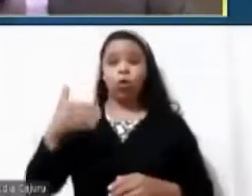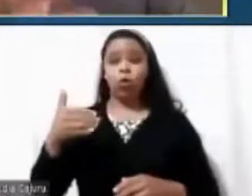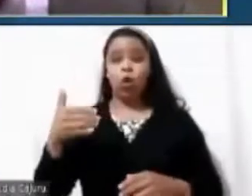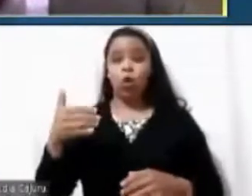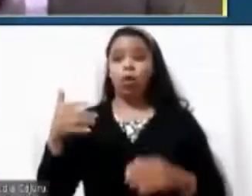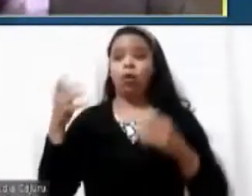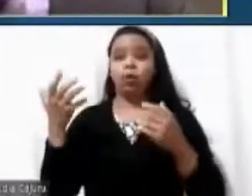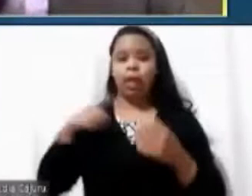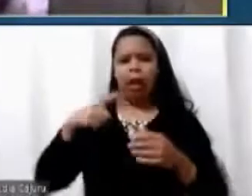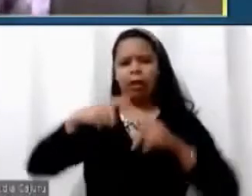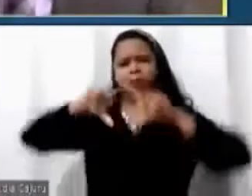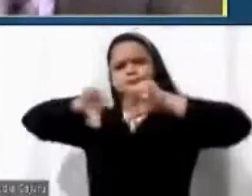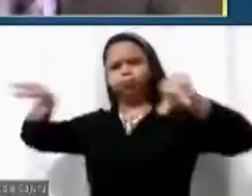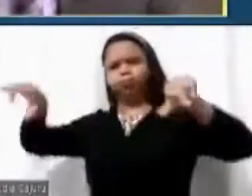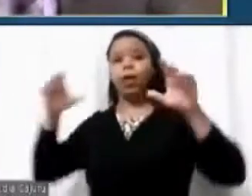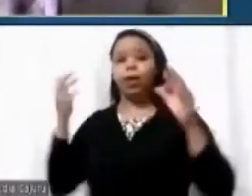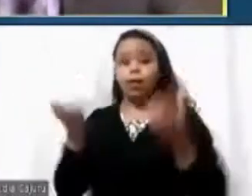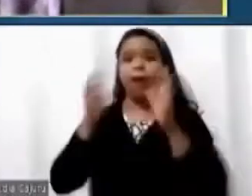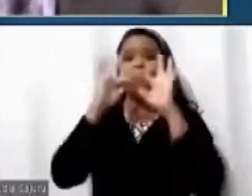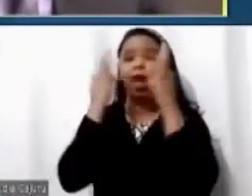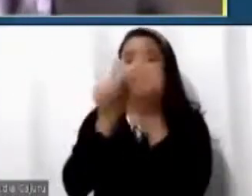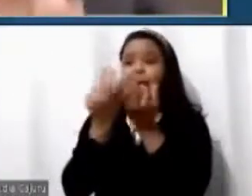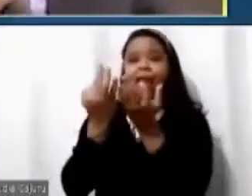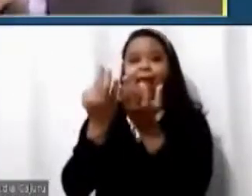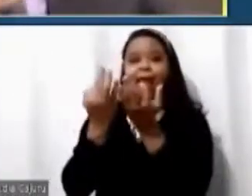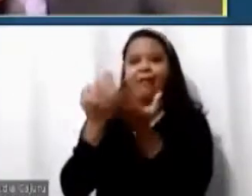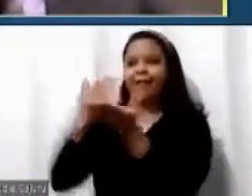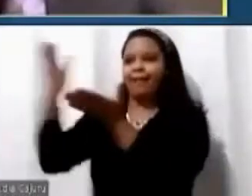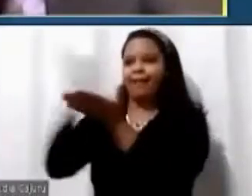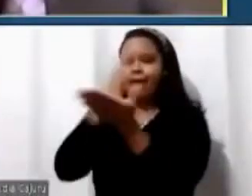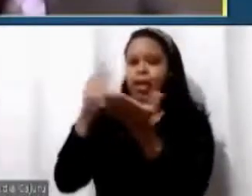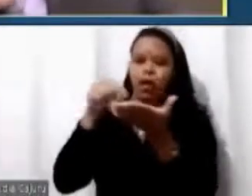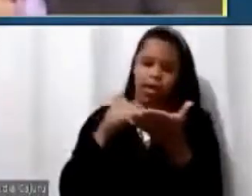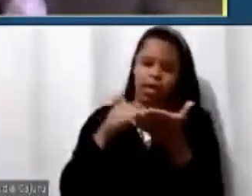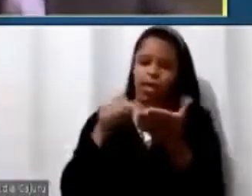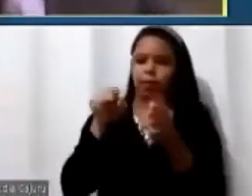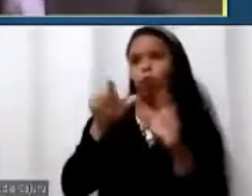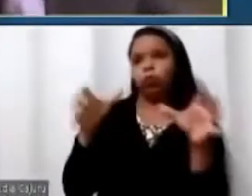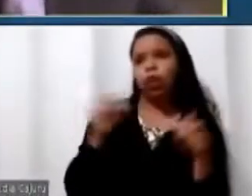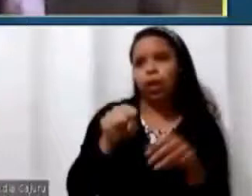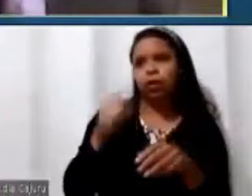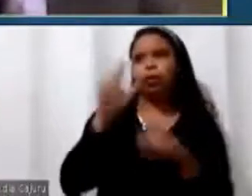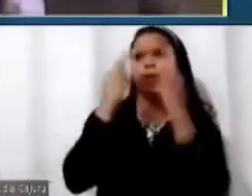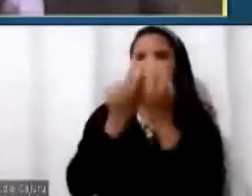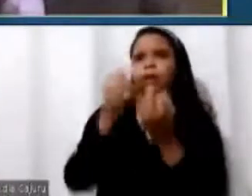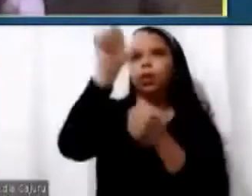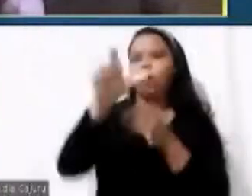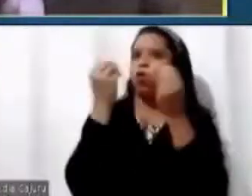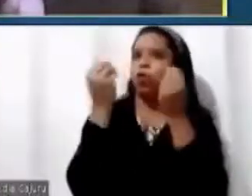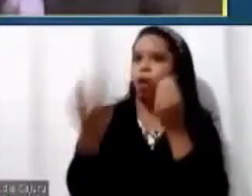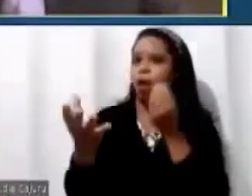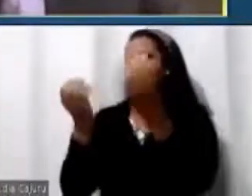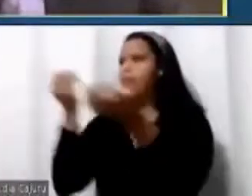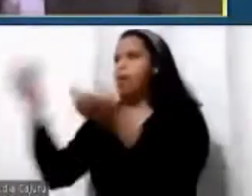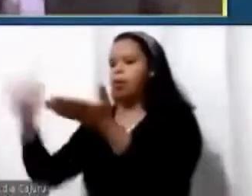e ele deve ser respeitado, sim. Nós talvez pensemos assim, mas até onde ele pode ser utilizado